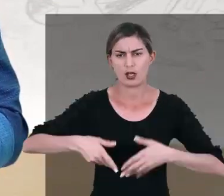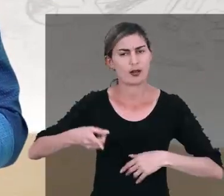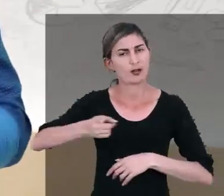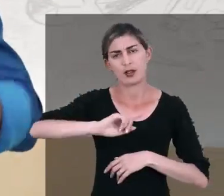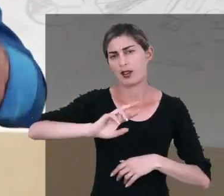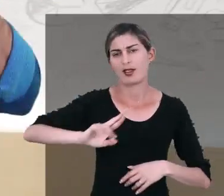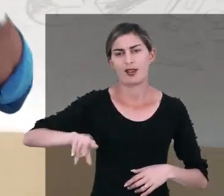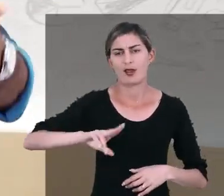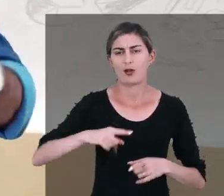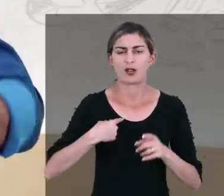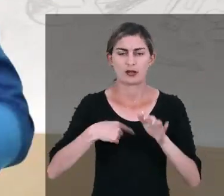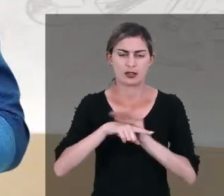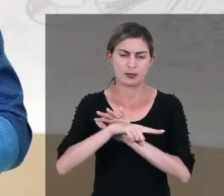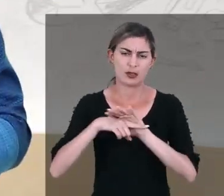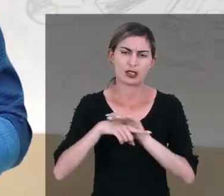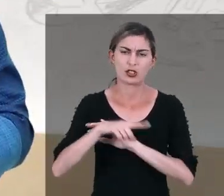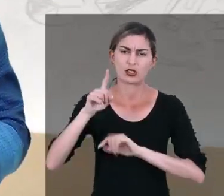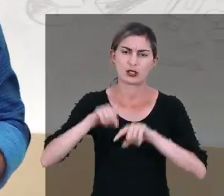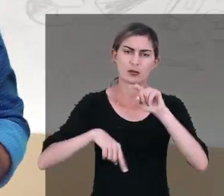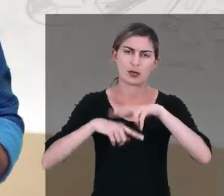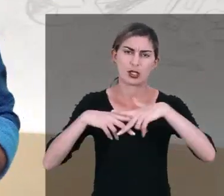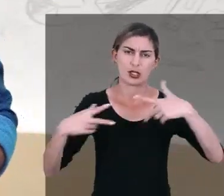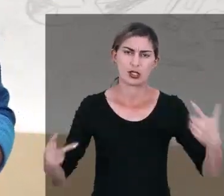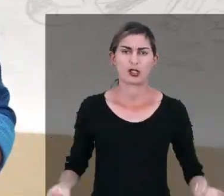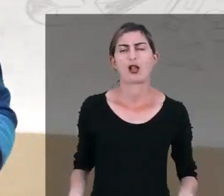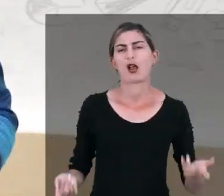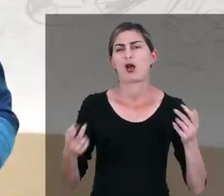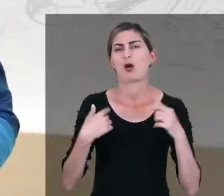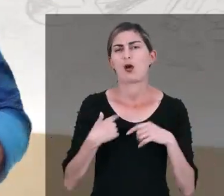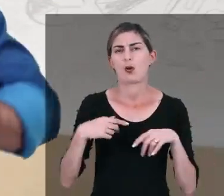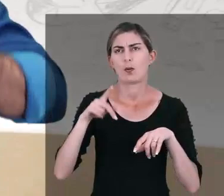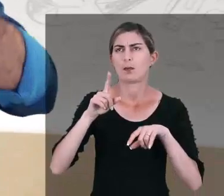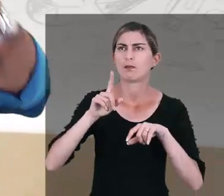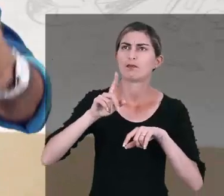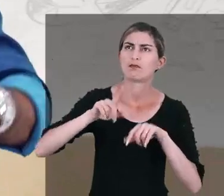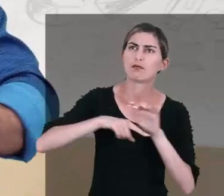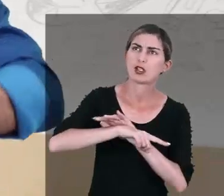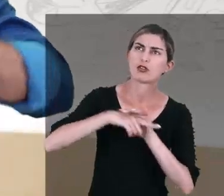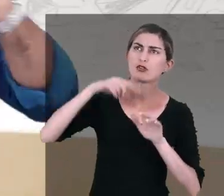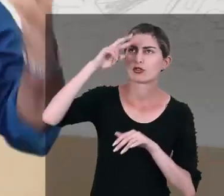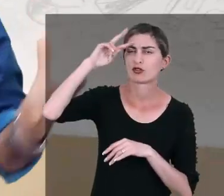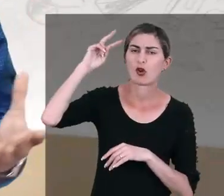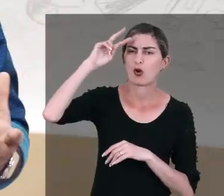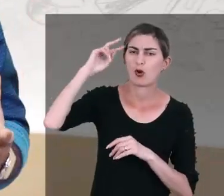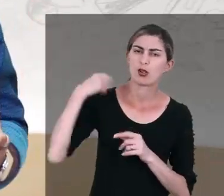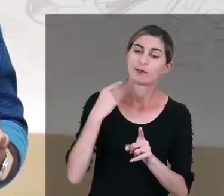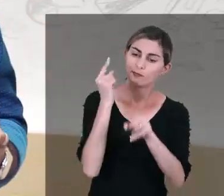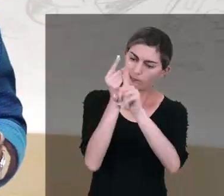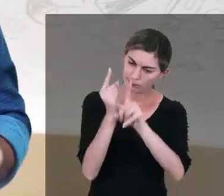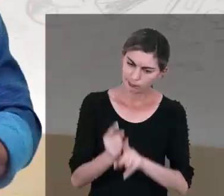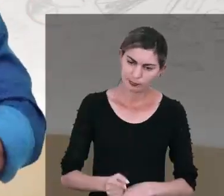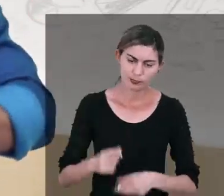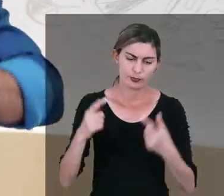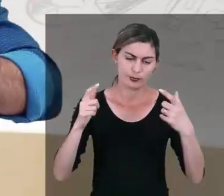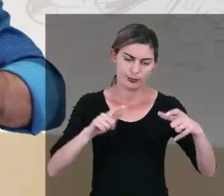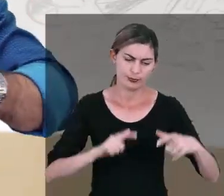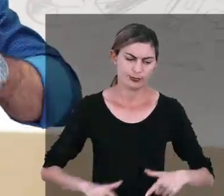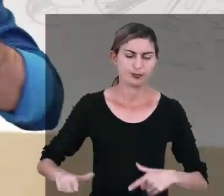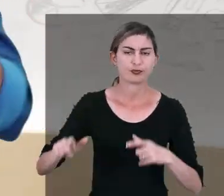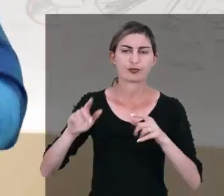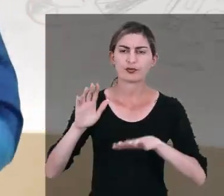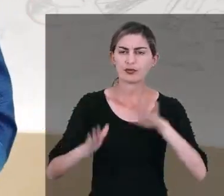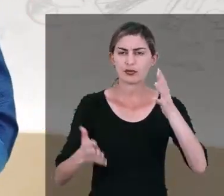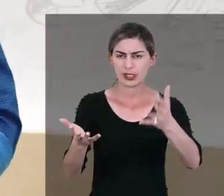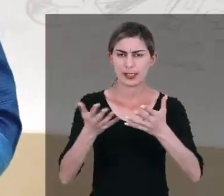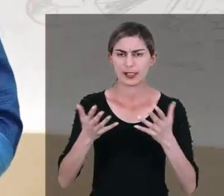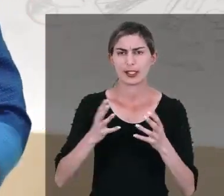porque às vezes você faz uma pesquisa de materiais, você faz uma pesquisa histórica, você descobre as origens daquele espaço, ou então quando você está